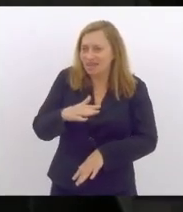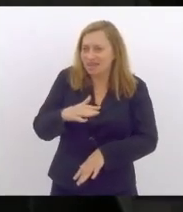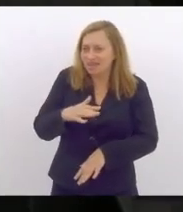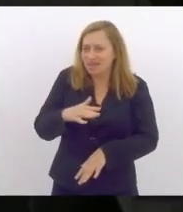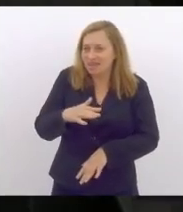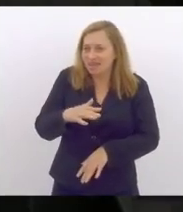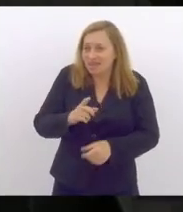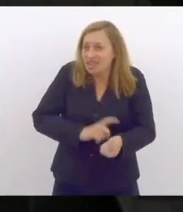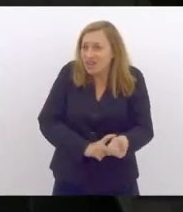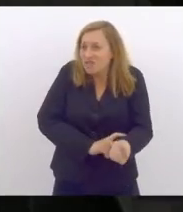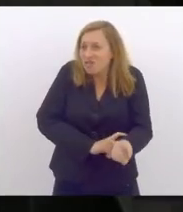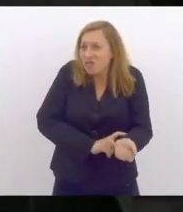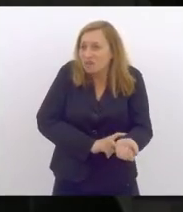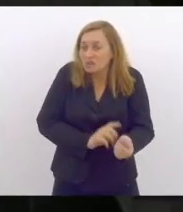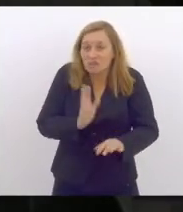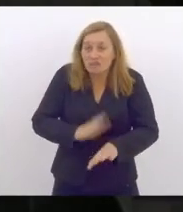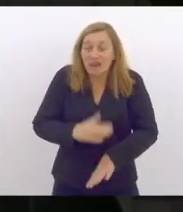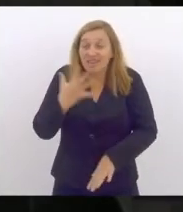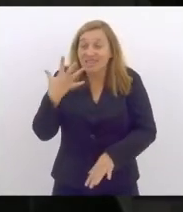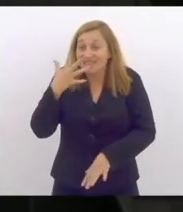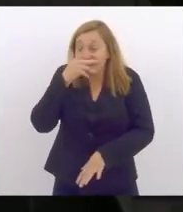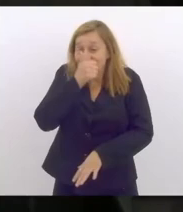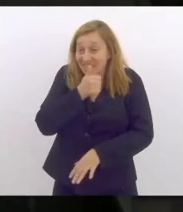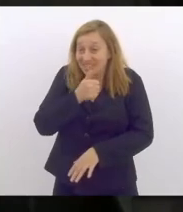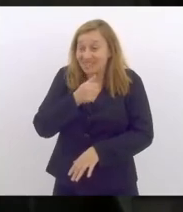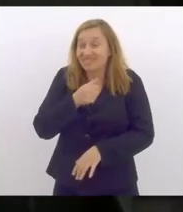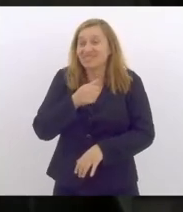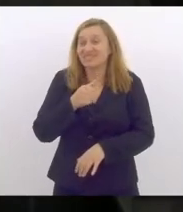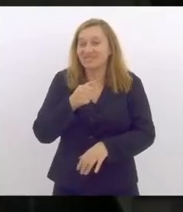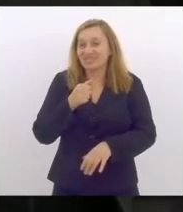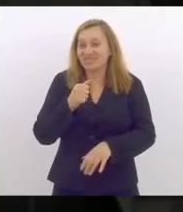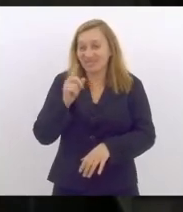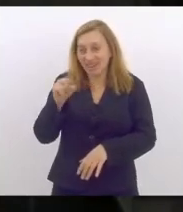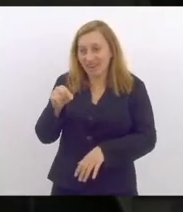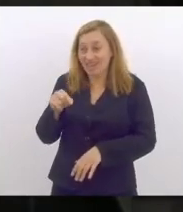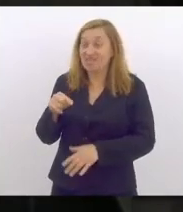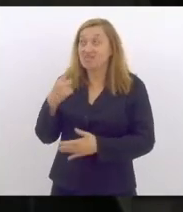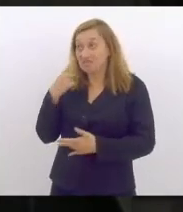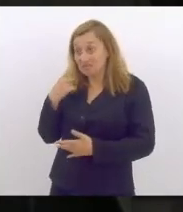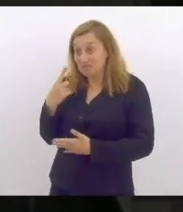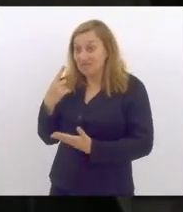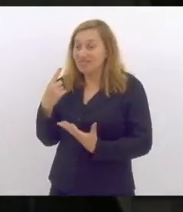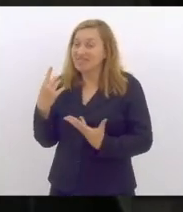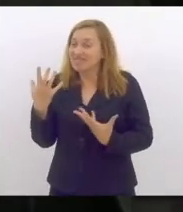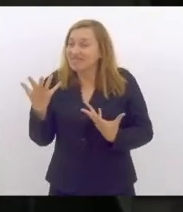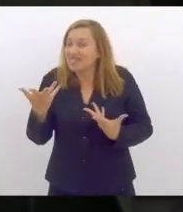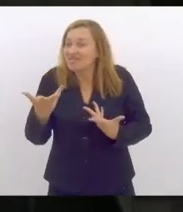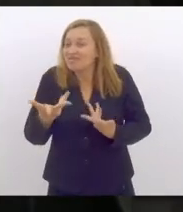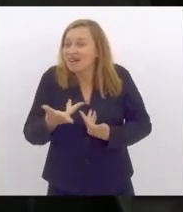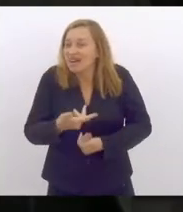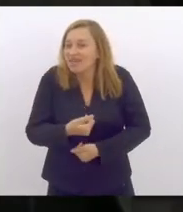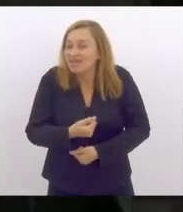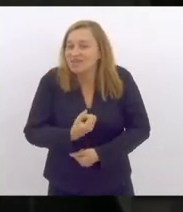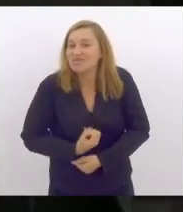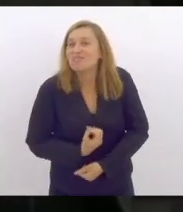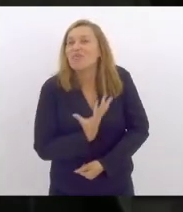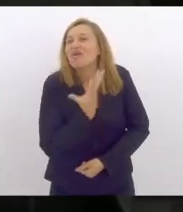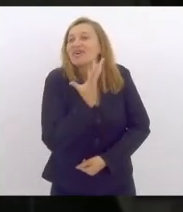estressado fica, mais se abre em flores. Até essa riqueza poética